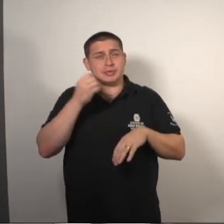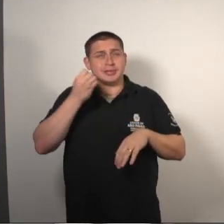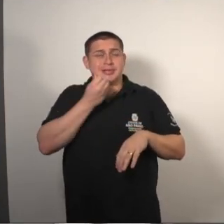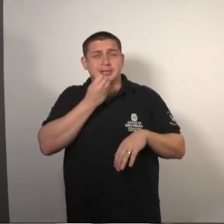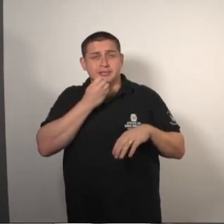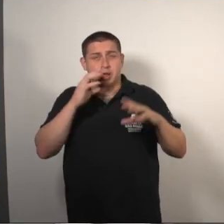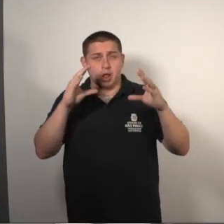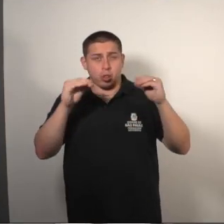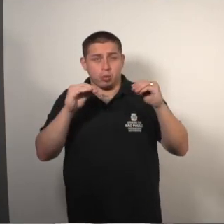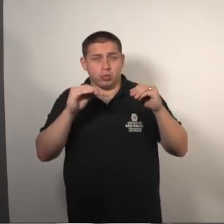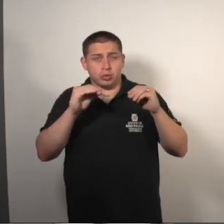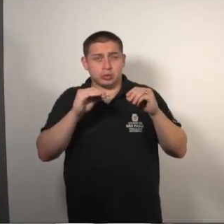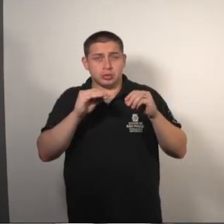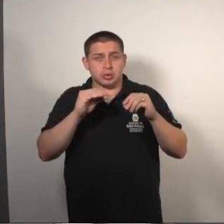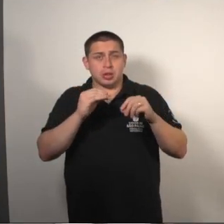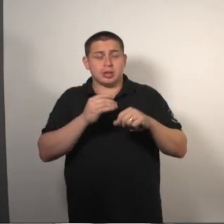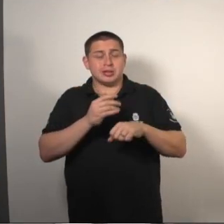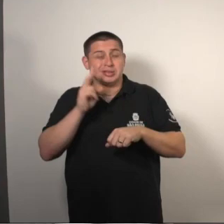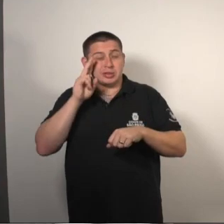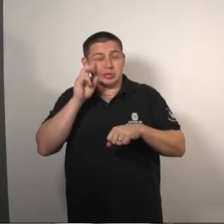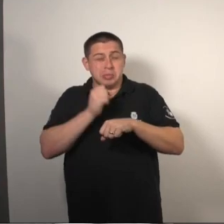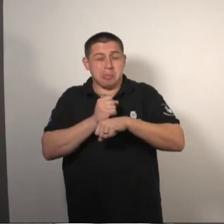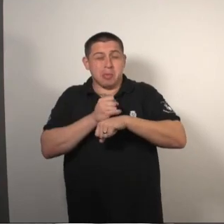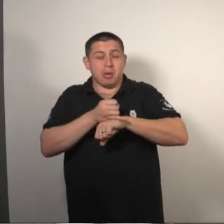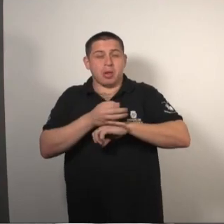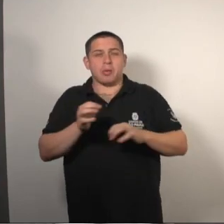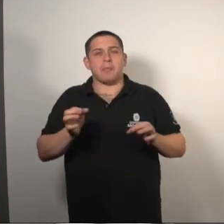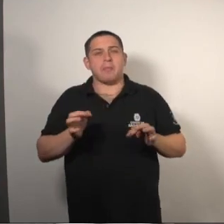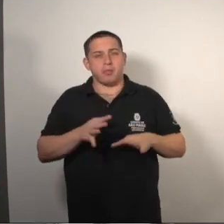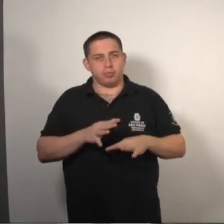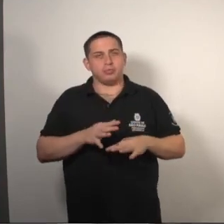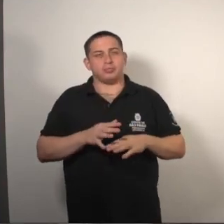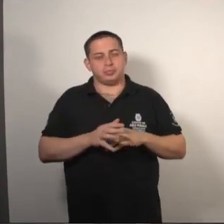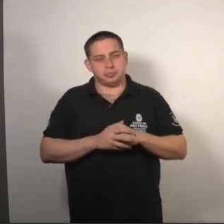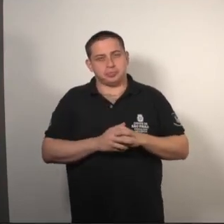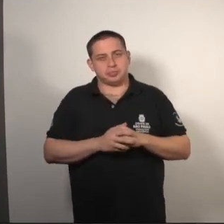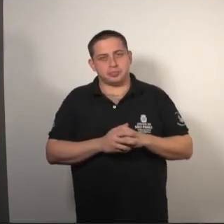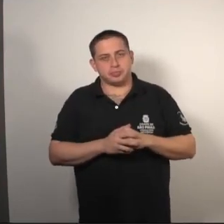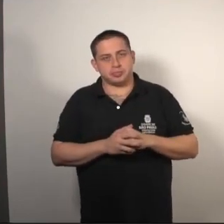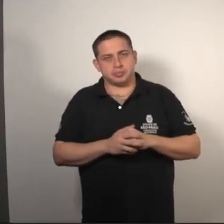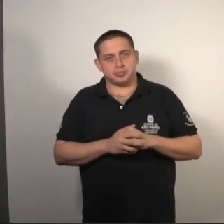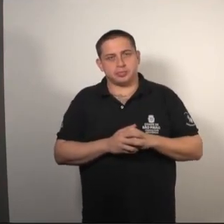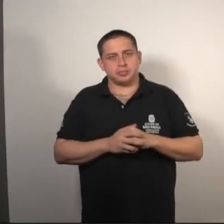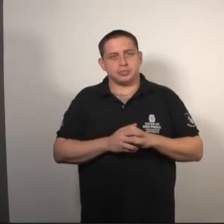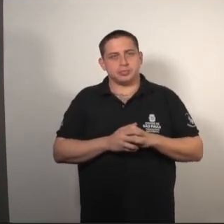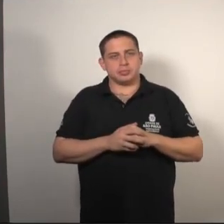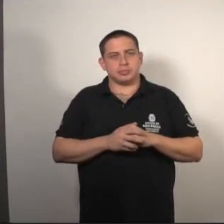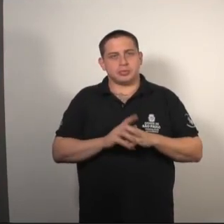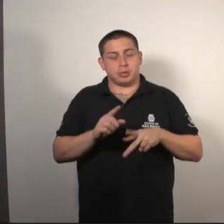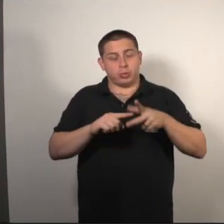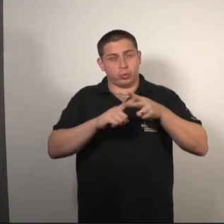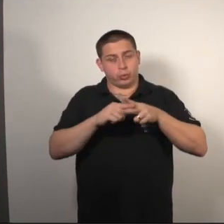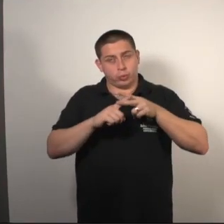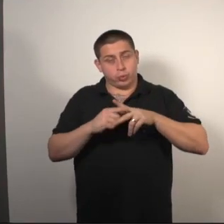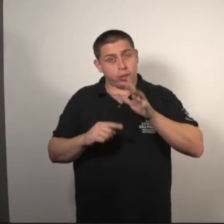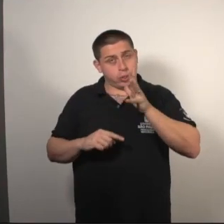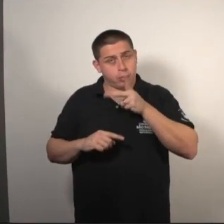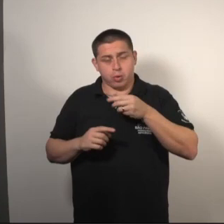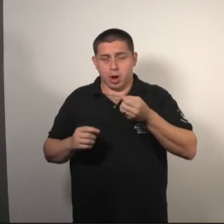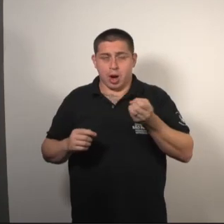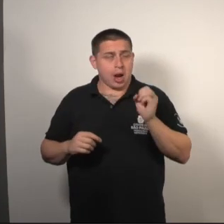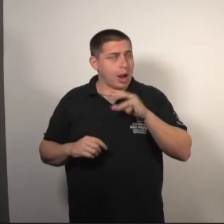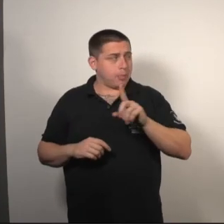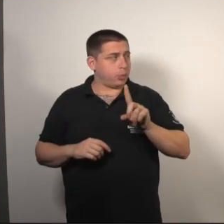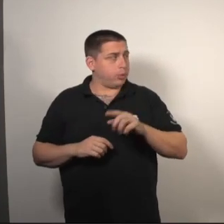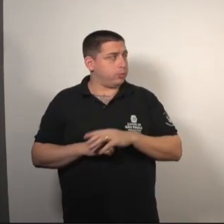horas, e termina segunda-feira de manhãzinha. Essa é a ideia. Só complementando um pouquinho, quer dizer, as estruturas,